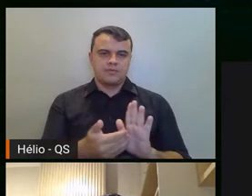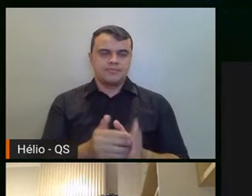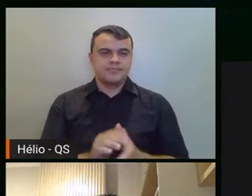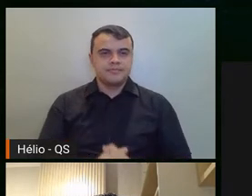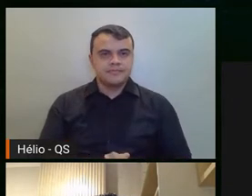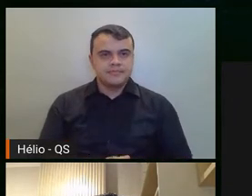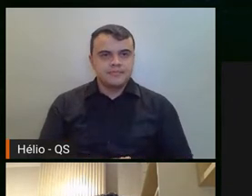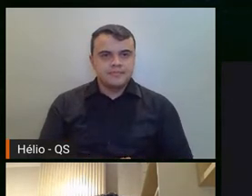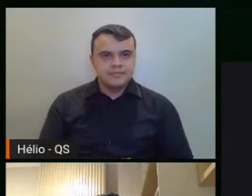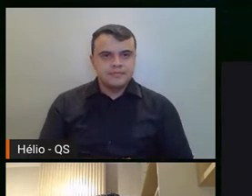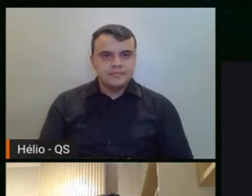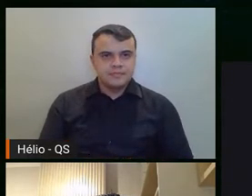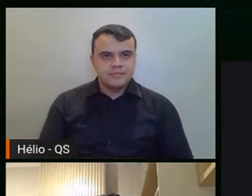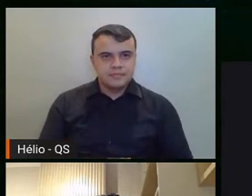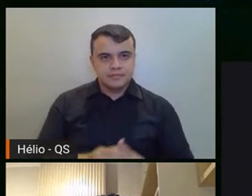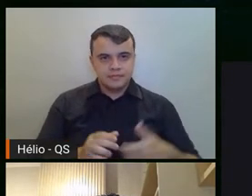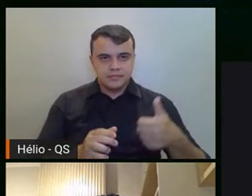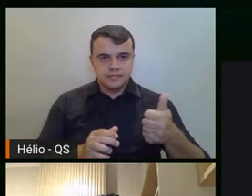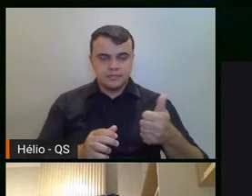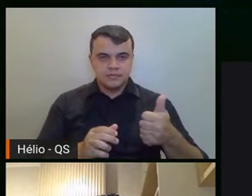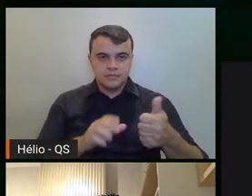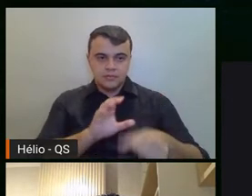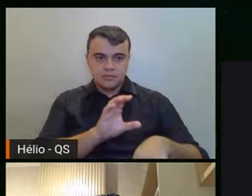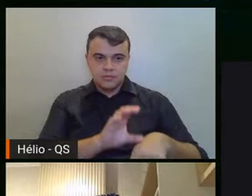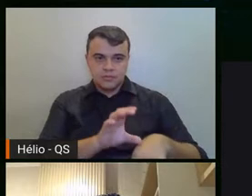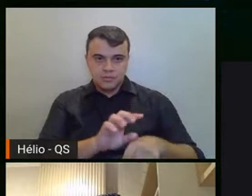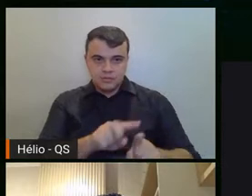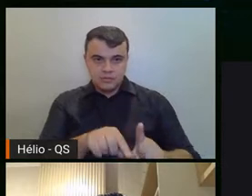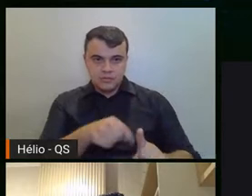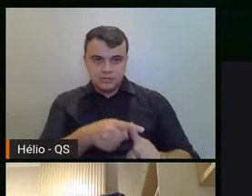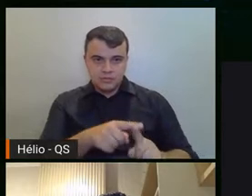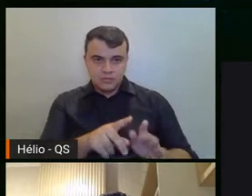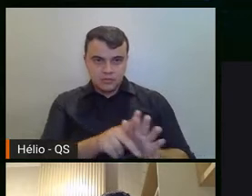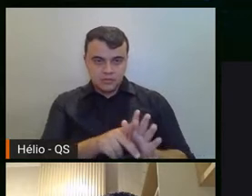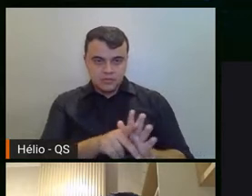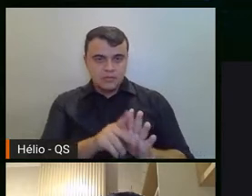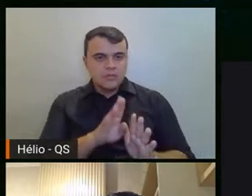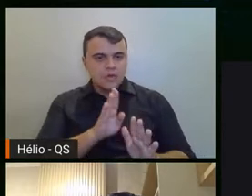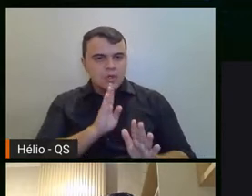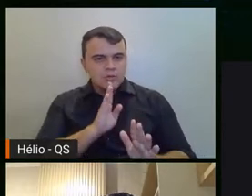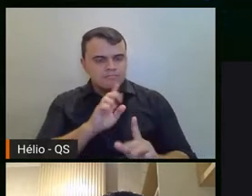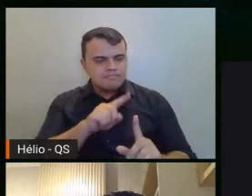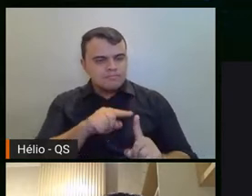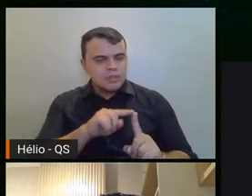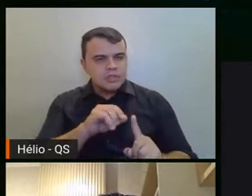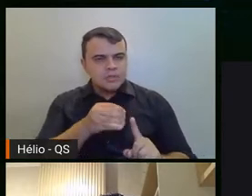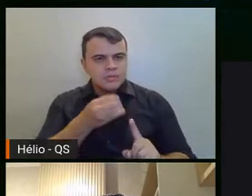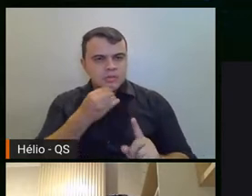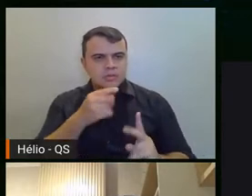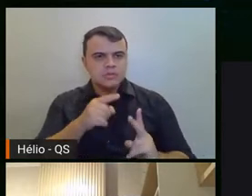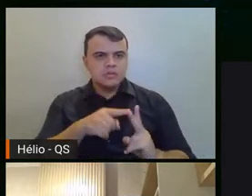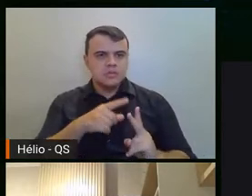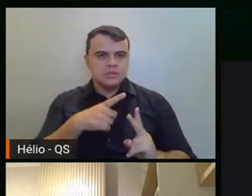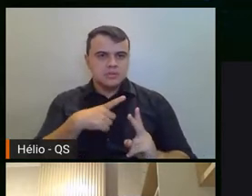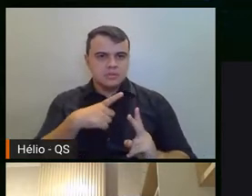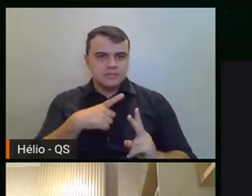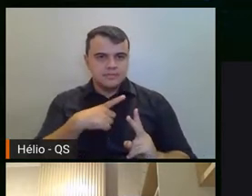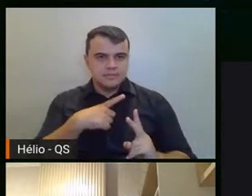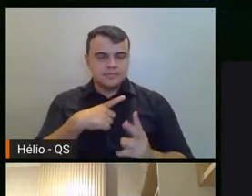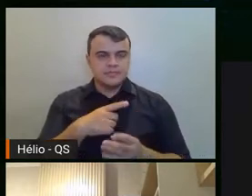a gente tá falando aqui desse primeiro módulo de onboard que tem mais essa pegada de vocês conhecerem um pouco das oportunidades do